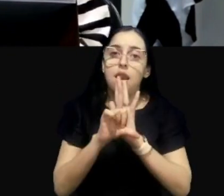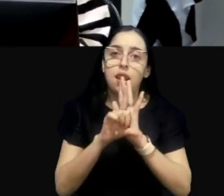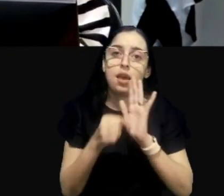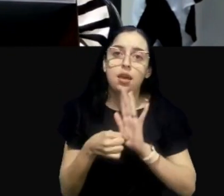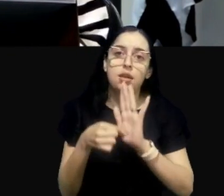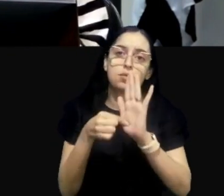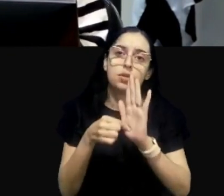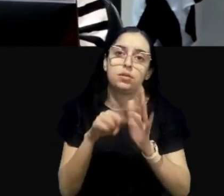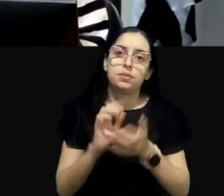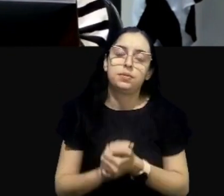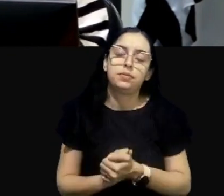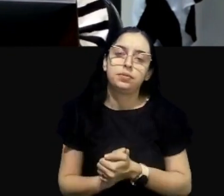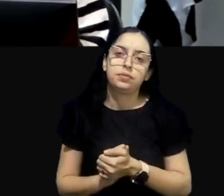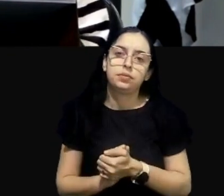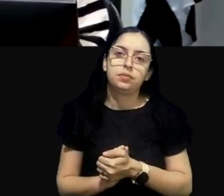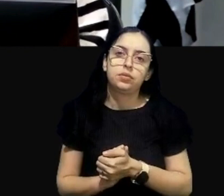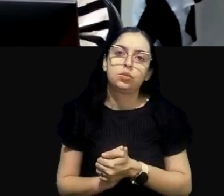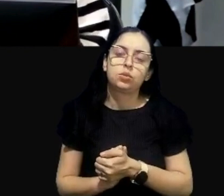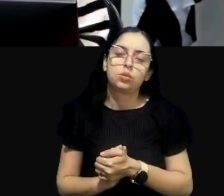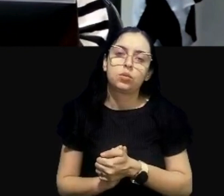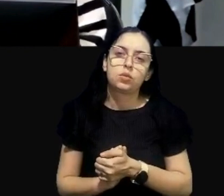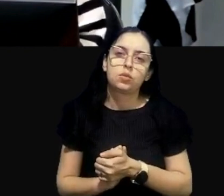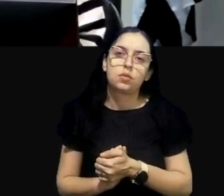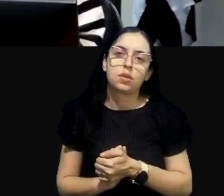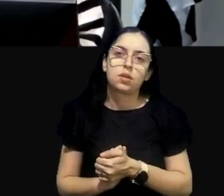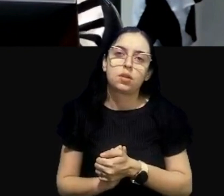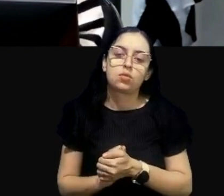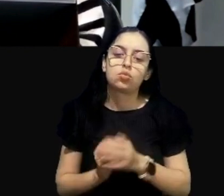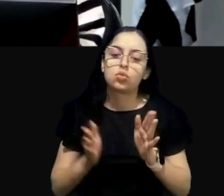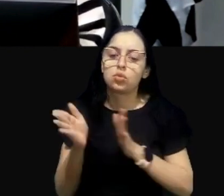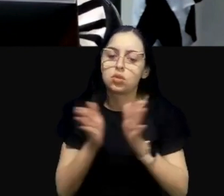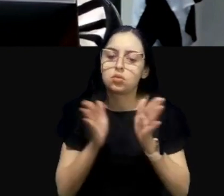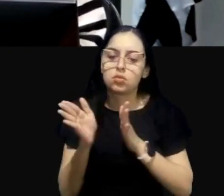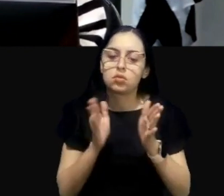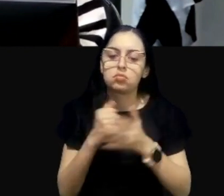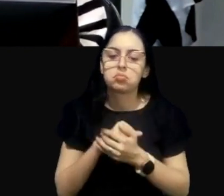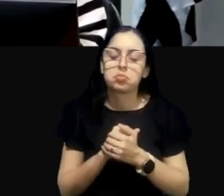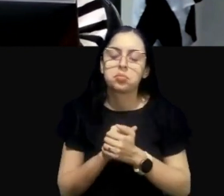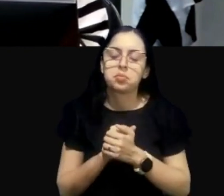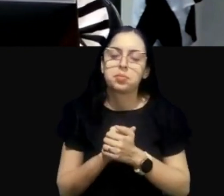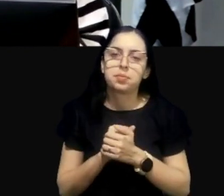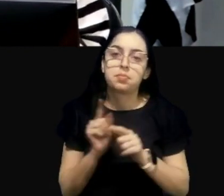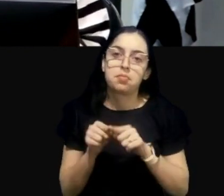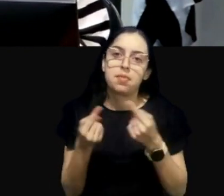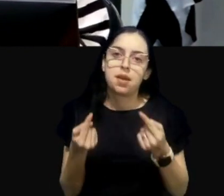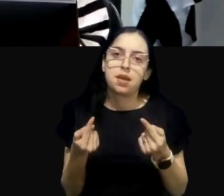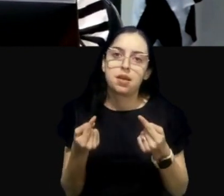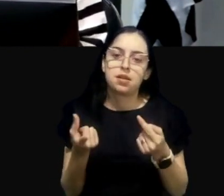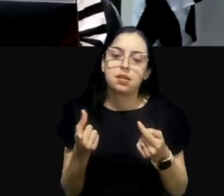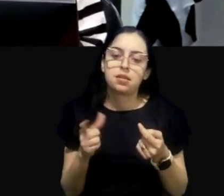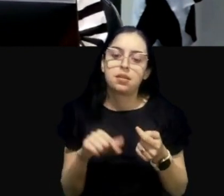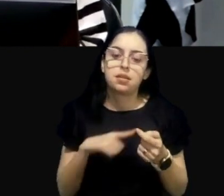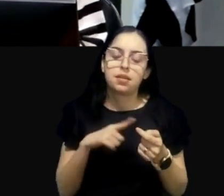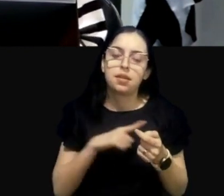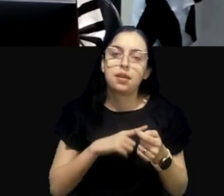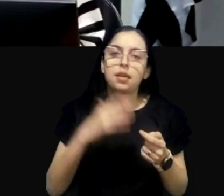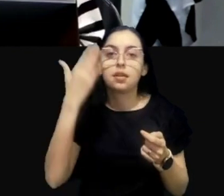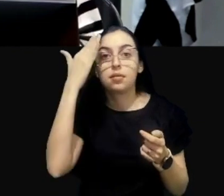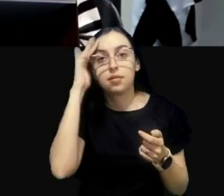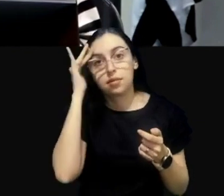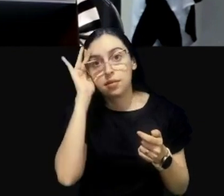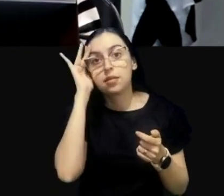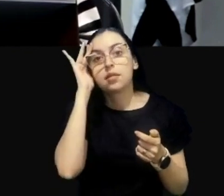né. Aí a gente vai pontuar, vai mensurar alguma coisa. Mas a gente também tem que entender o que que